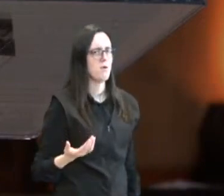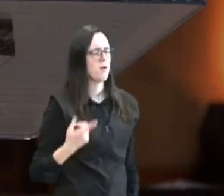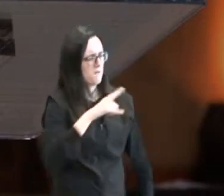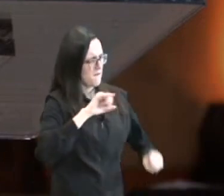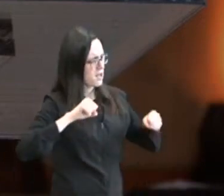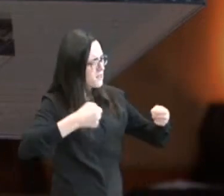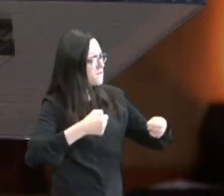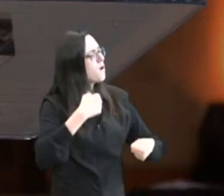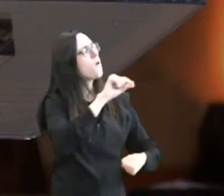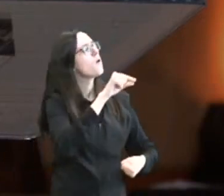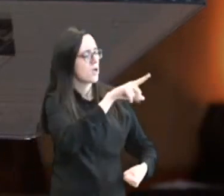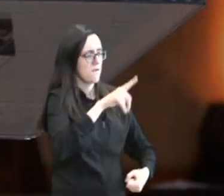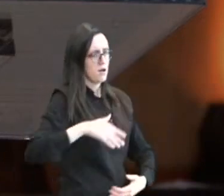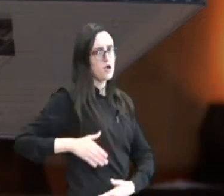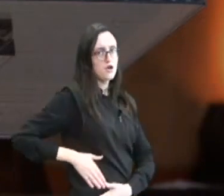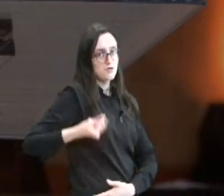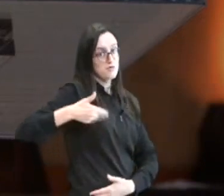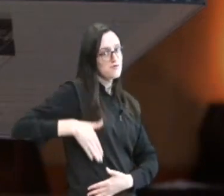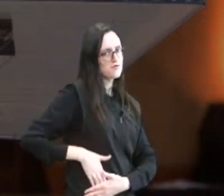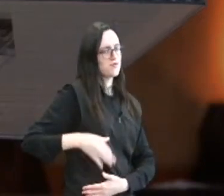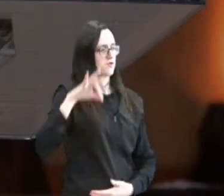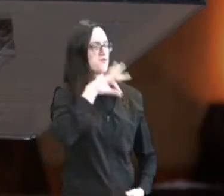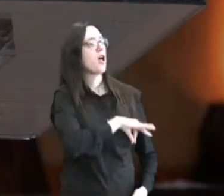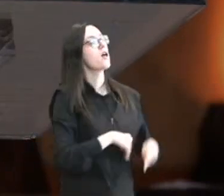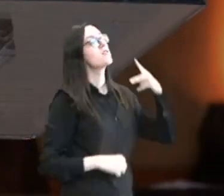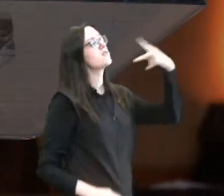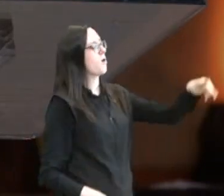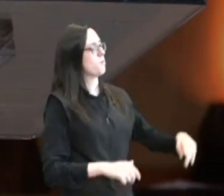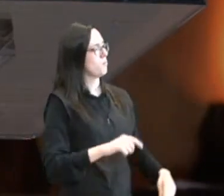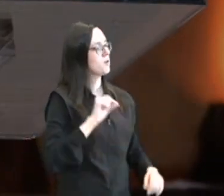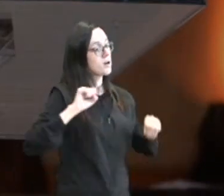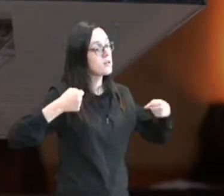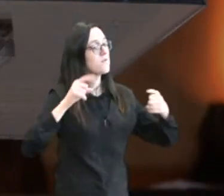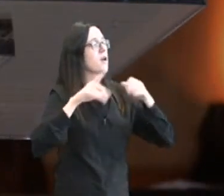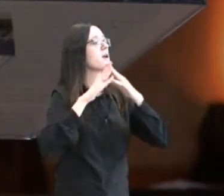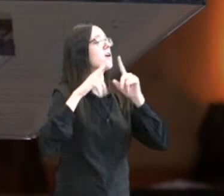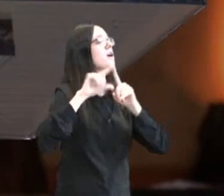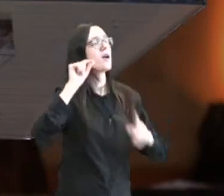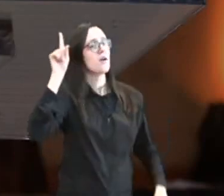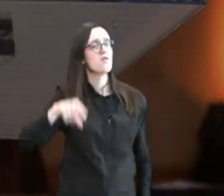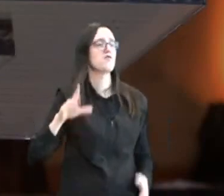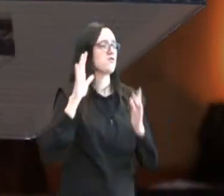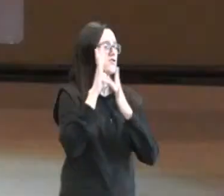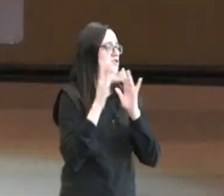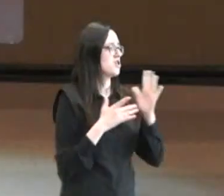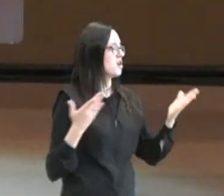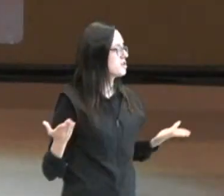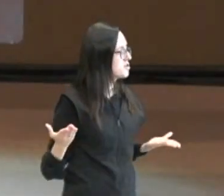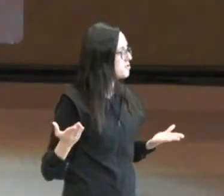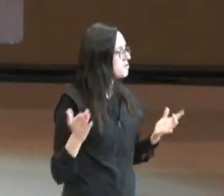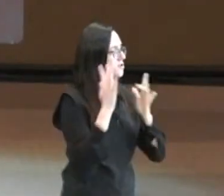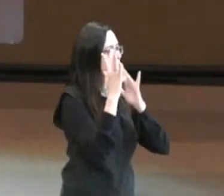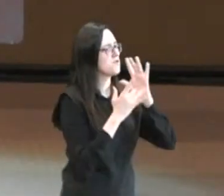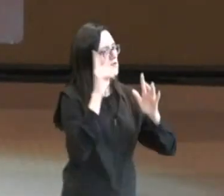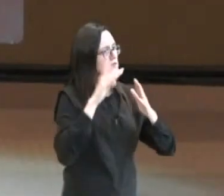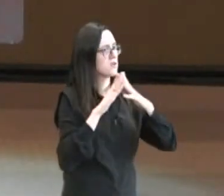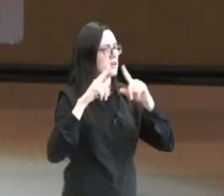defender o seu bolso, rapaz. Quem defende a igreja de Cristo é quem? É Jesus, a igreja é